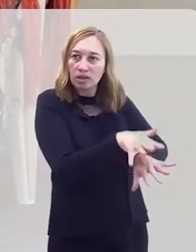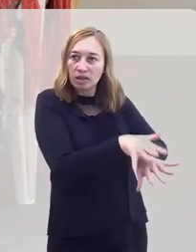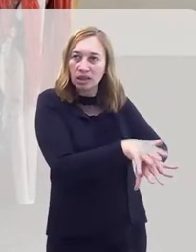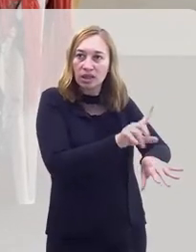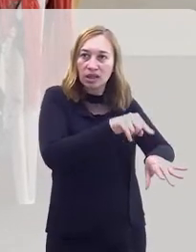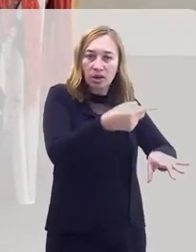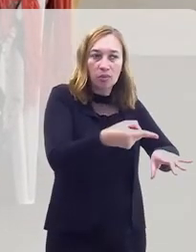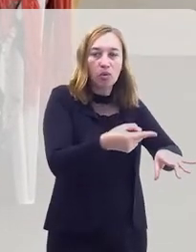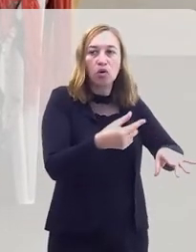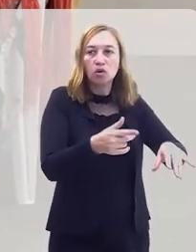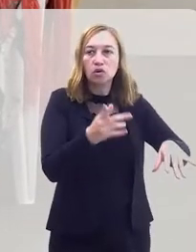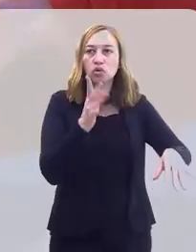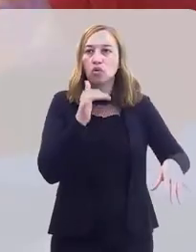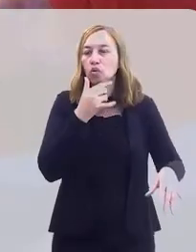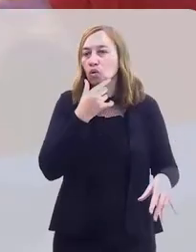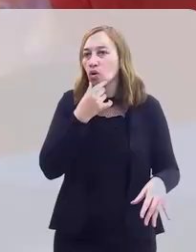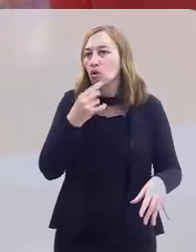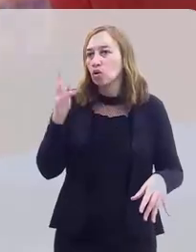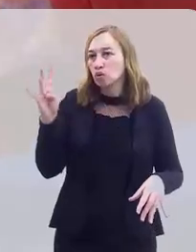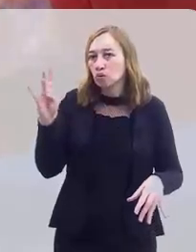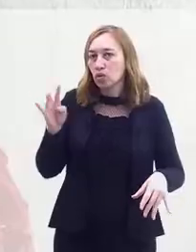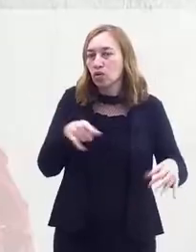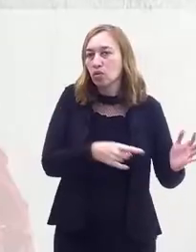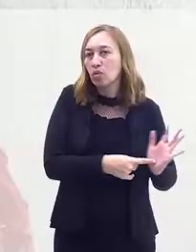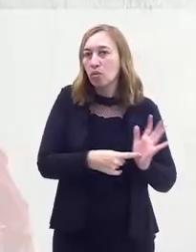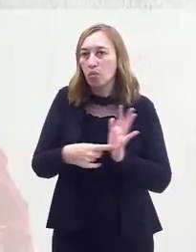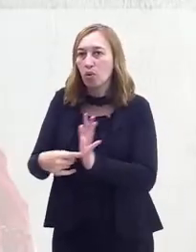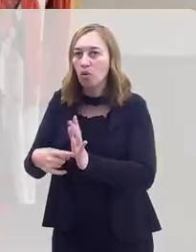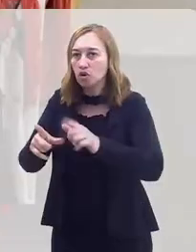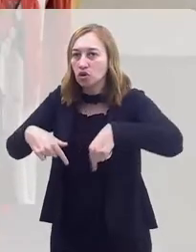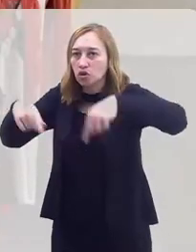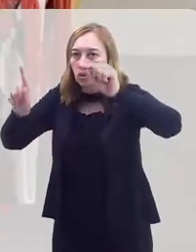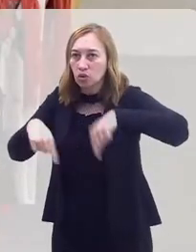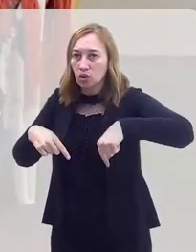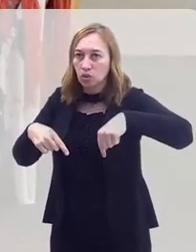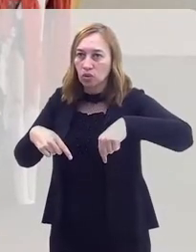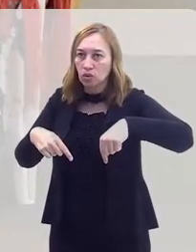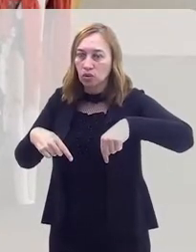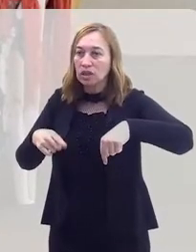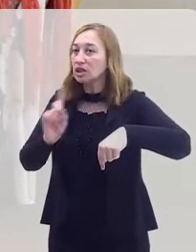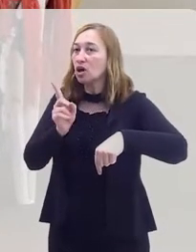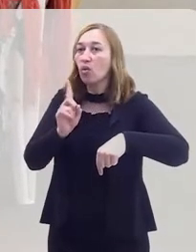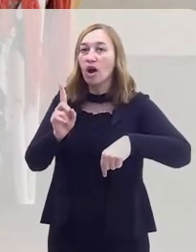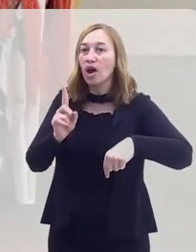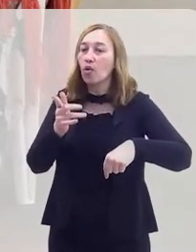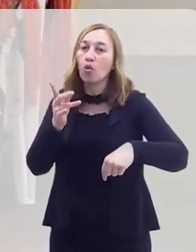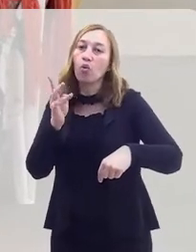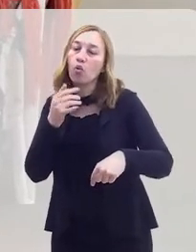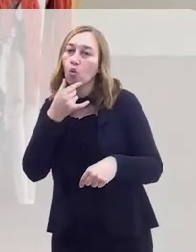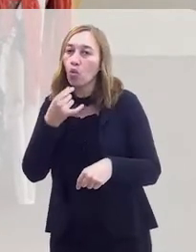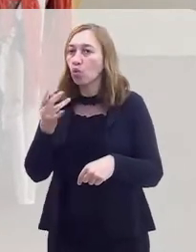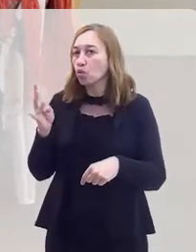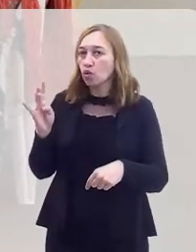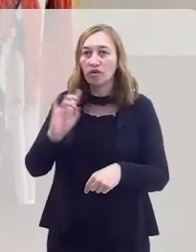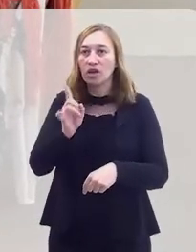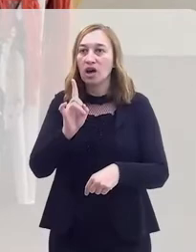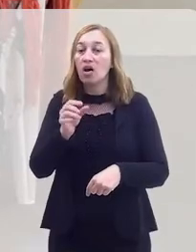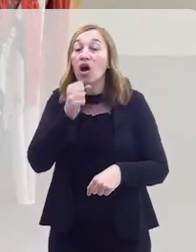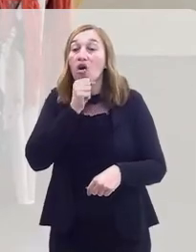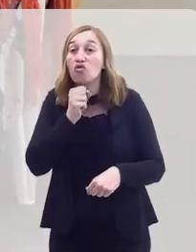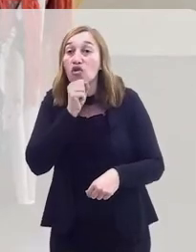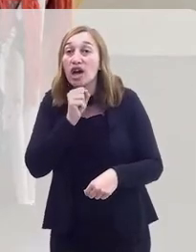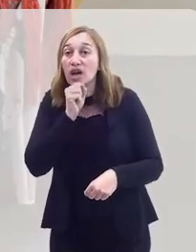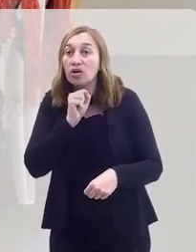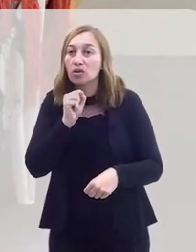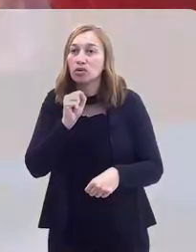casamento, consuma o casamento. Em seguida, o noivo traz o lençol provando... Não ser bem o noivo, seriam os anciões, né? Certo.